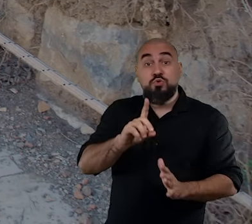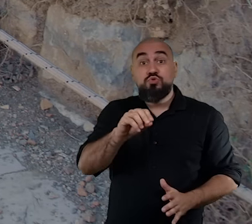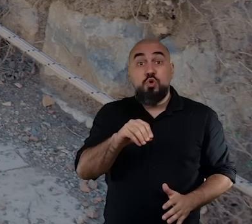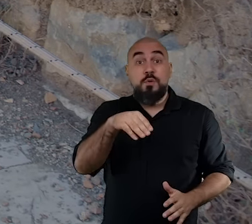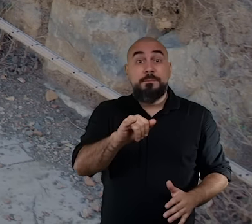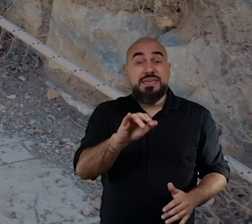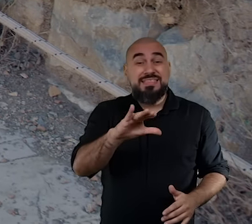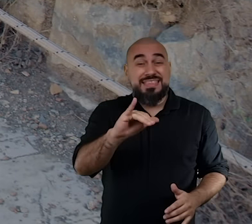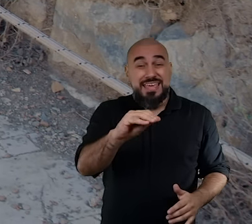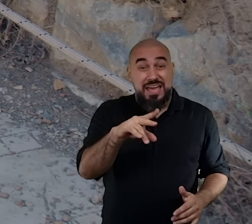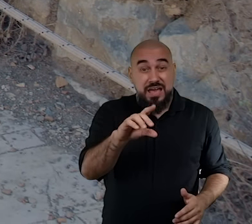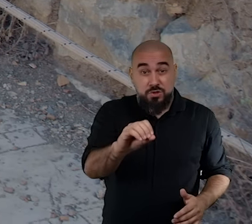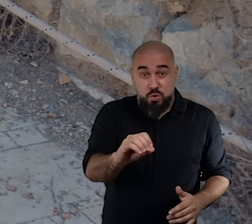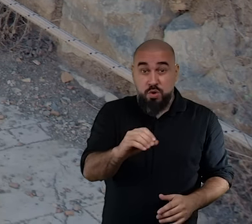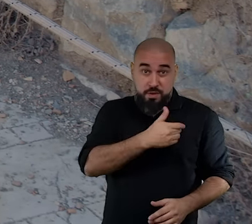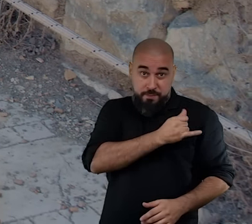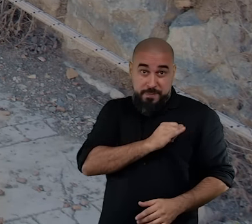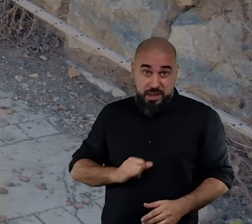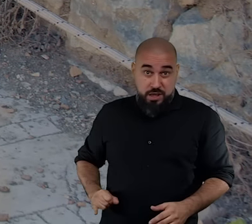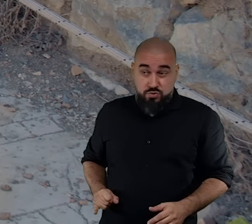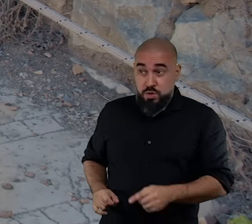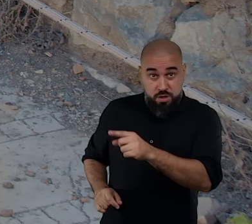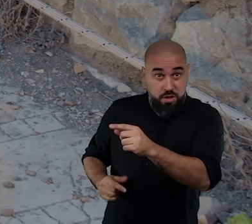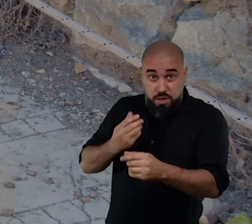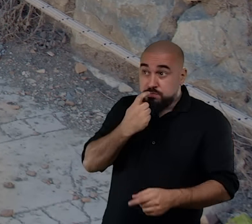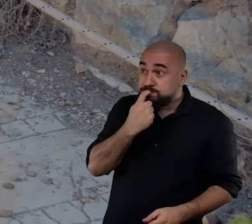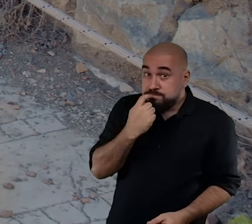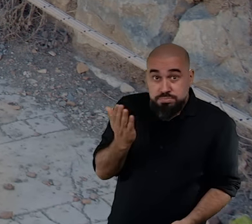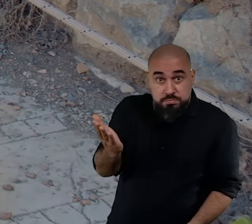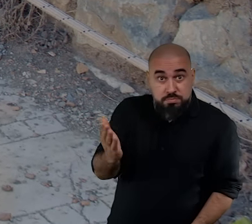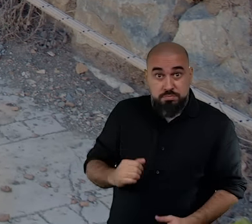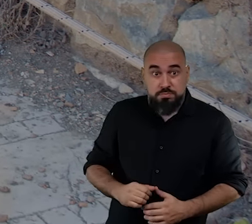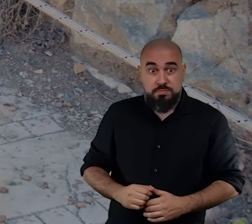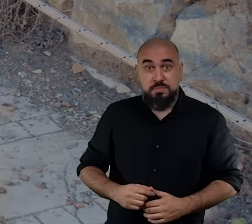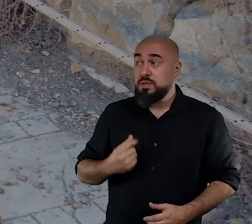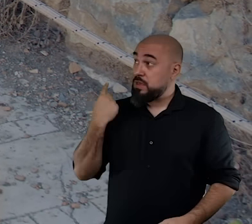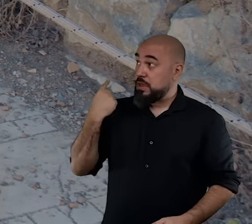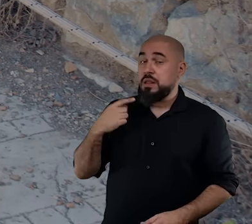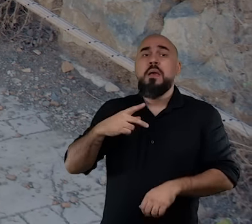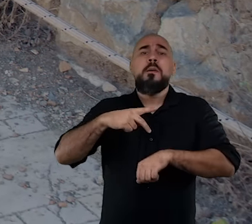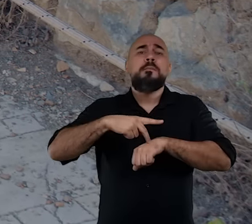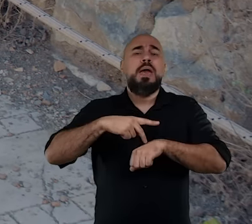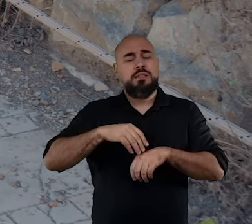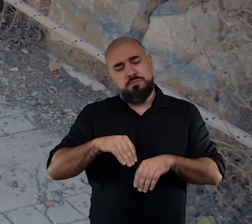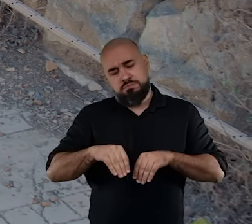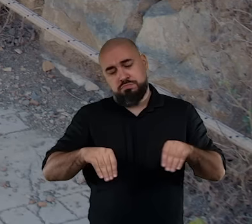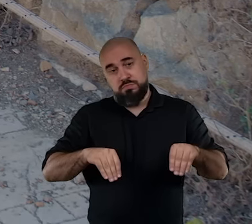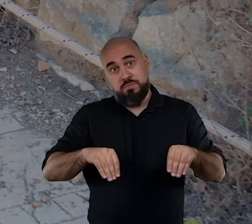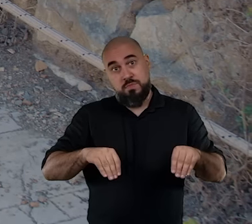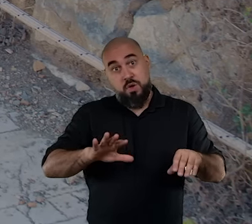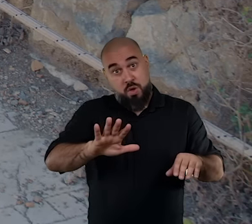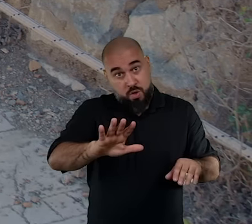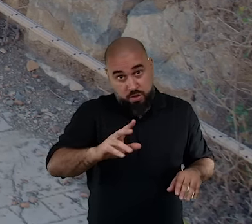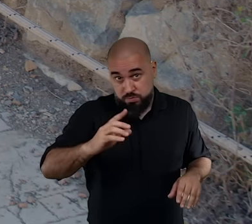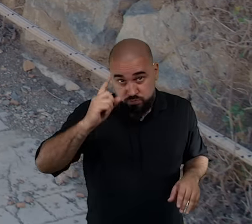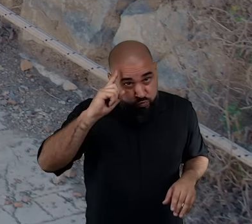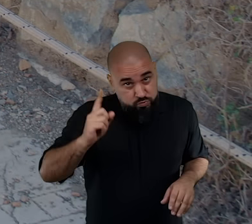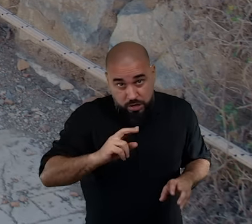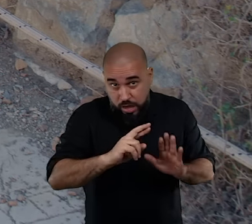Então aqueles cidadãos sentavam e, apostando dinheiro, começavam a jogar com pedrinhas. Eu confesso que não conheço as regras desse